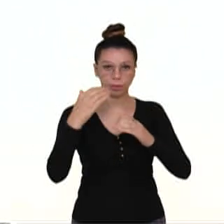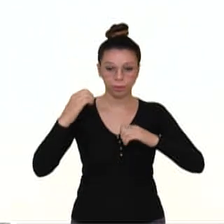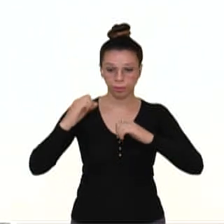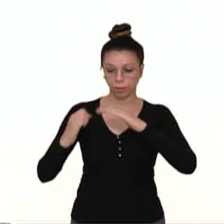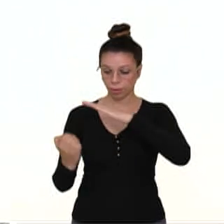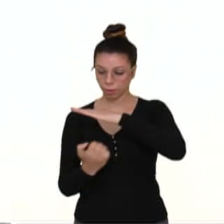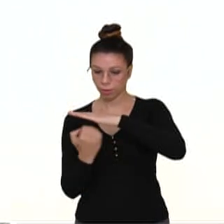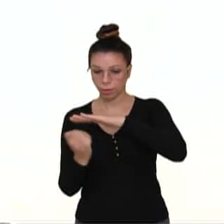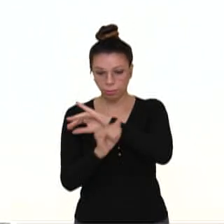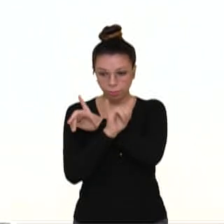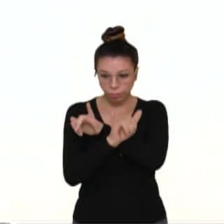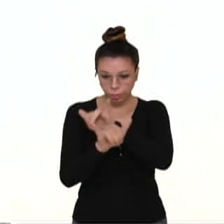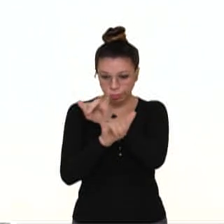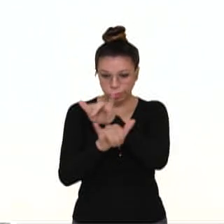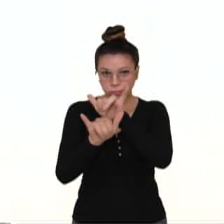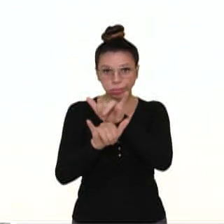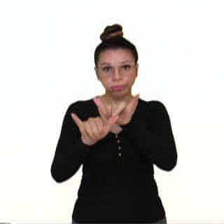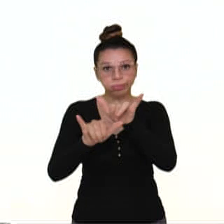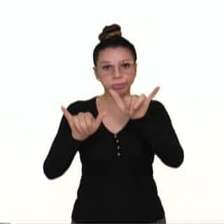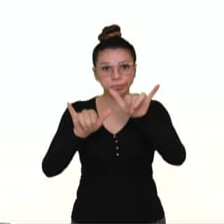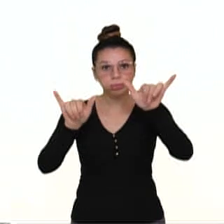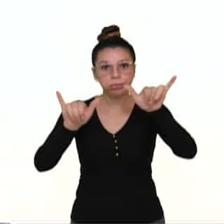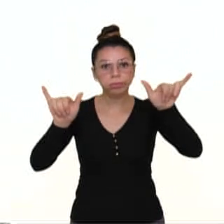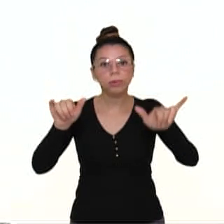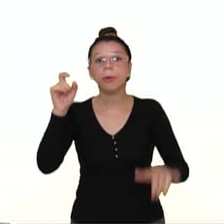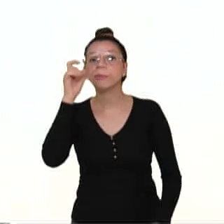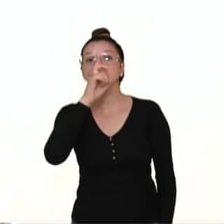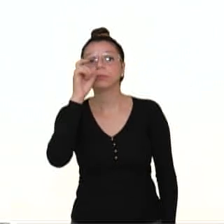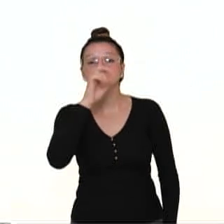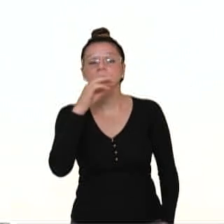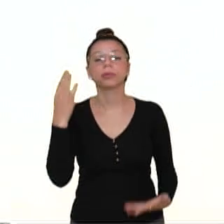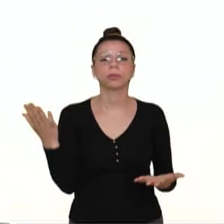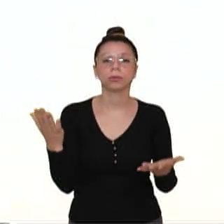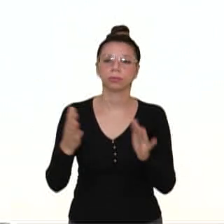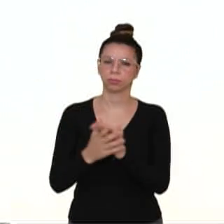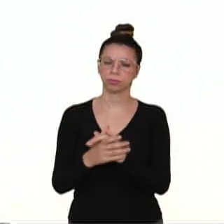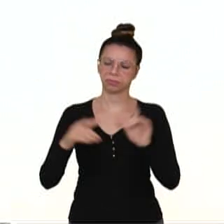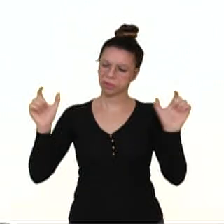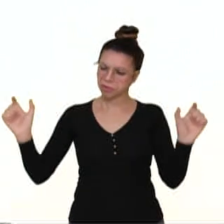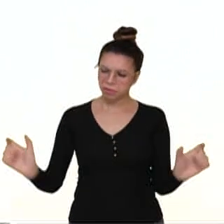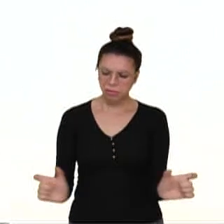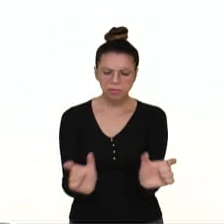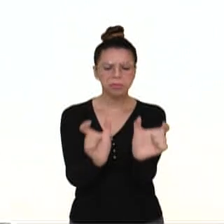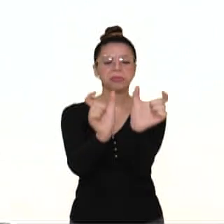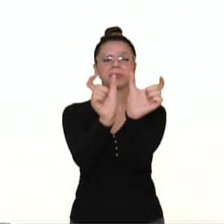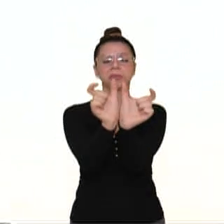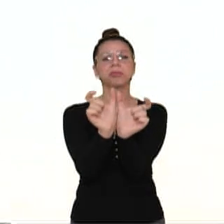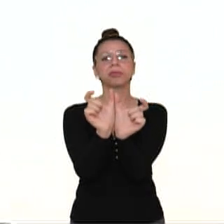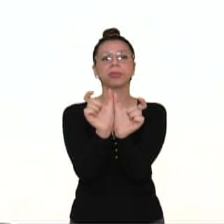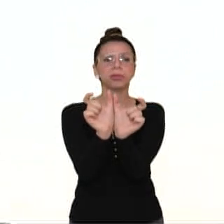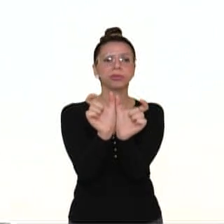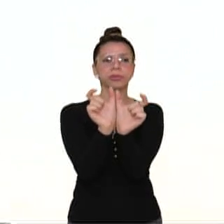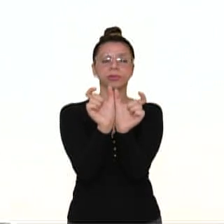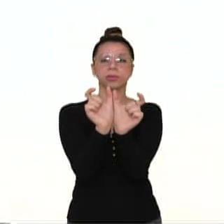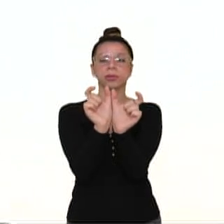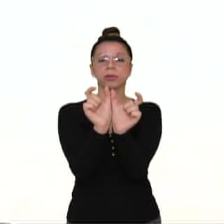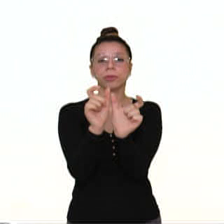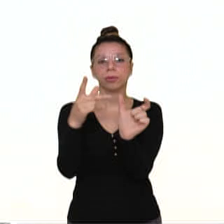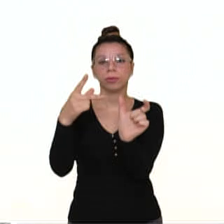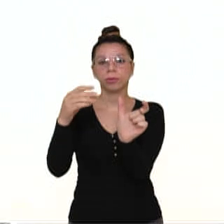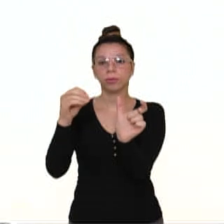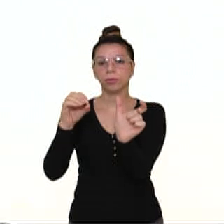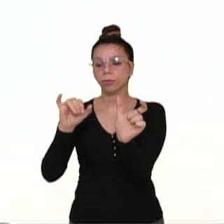que produzem e disseminam fake news. A conjunção em destaque classificamos